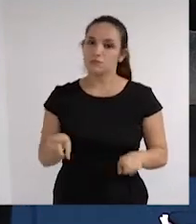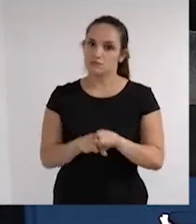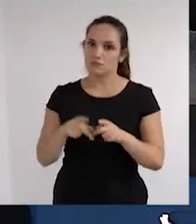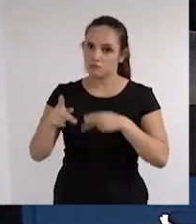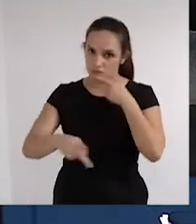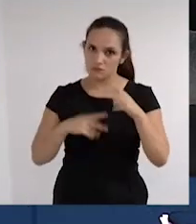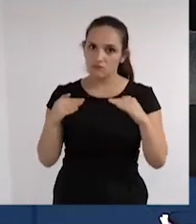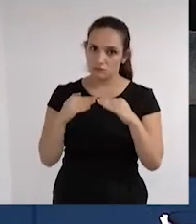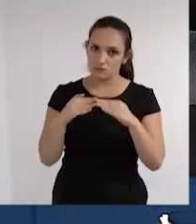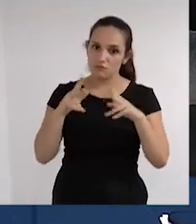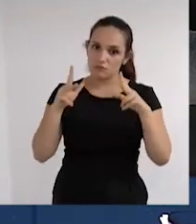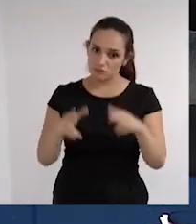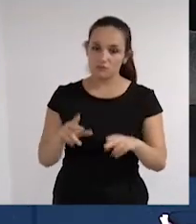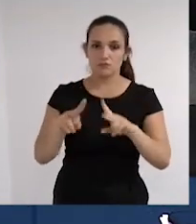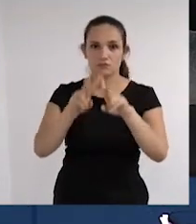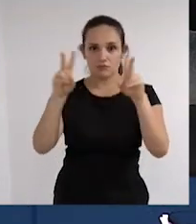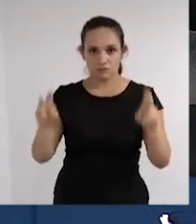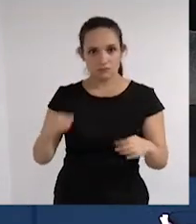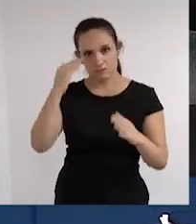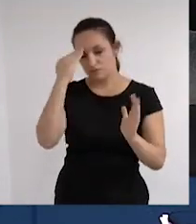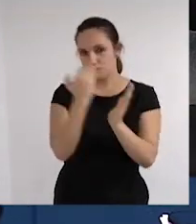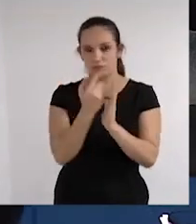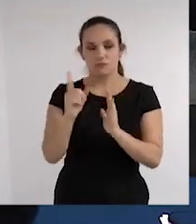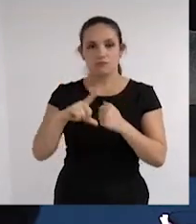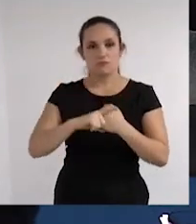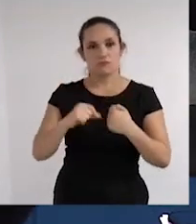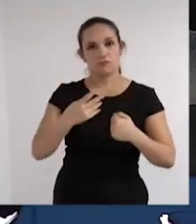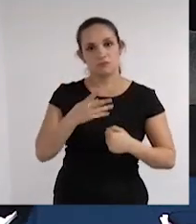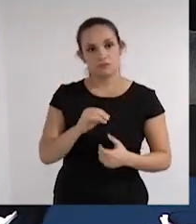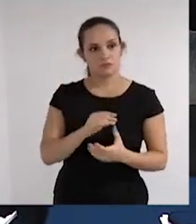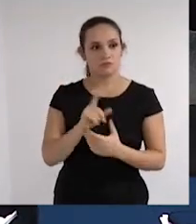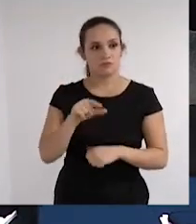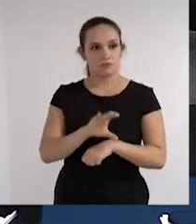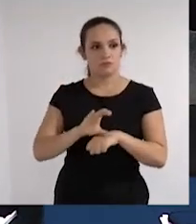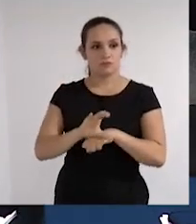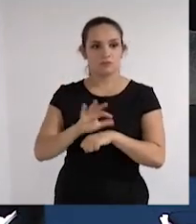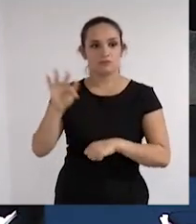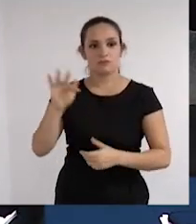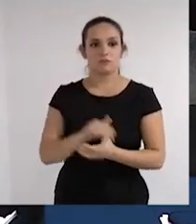feriu frontalmente o artigo 40 da Constituição Federal.